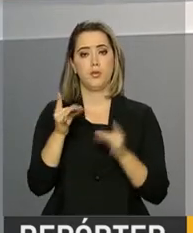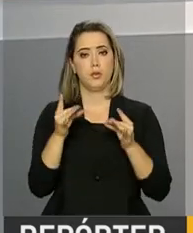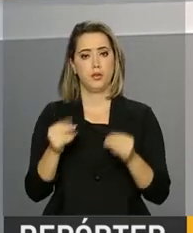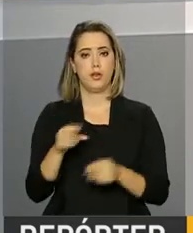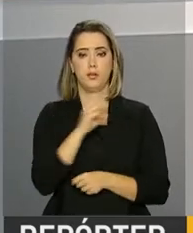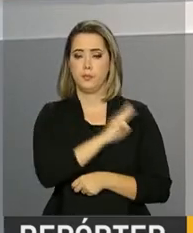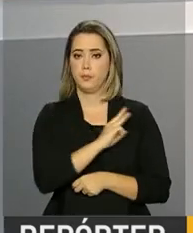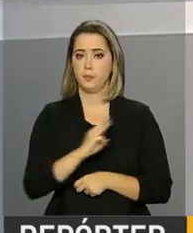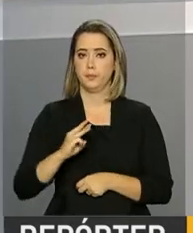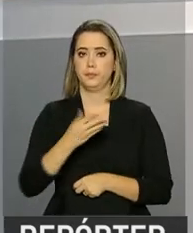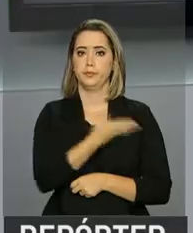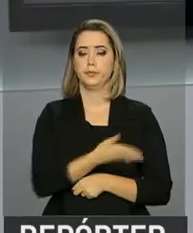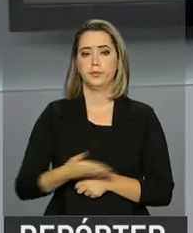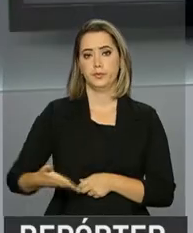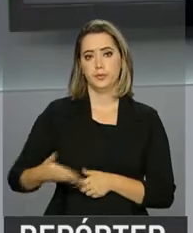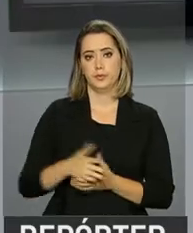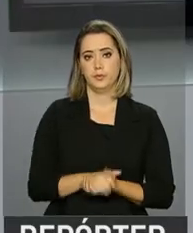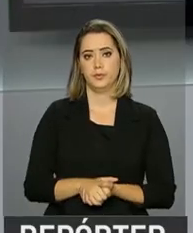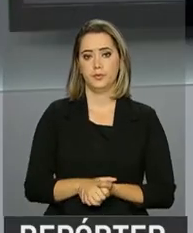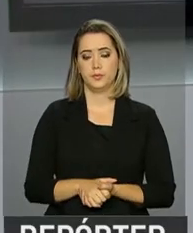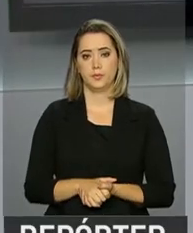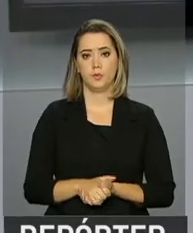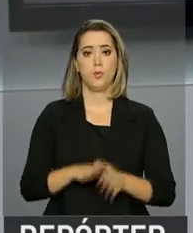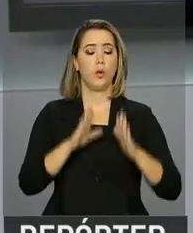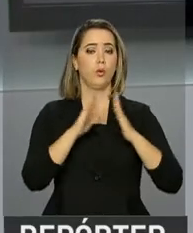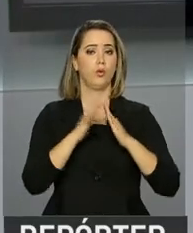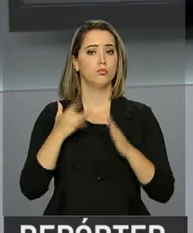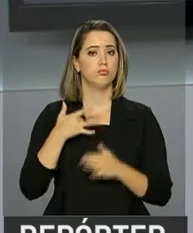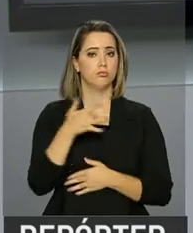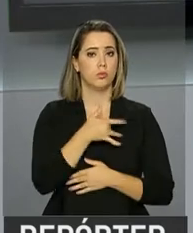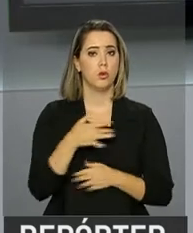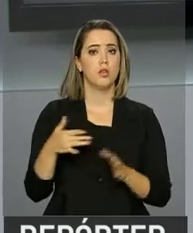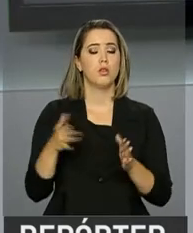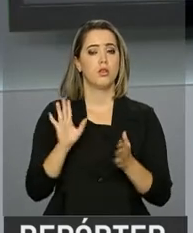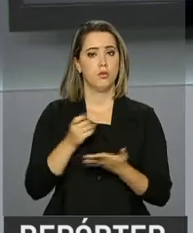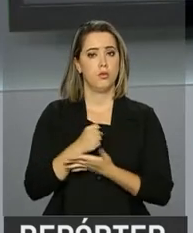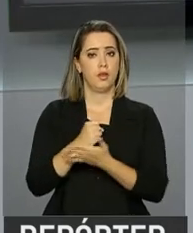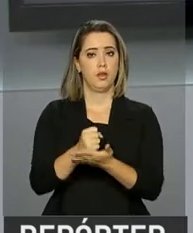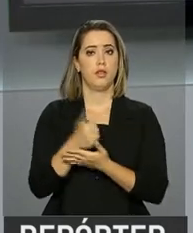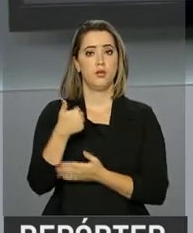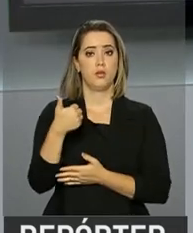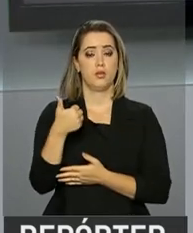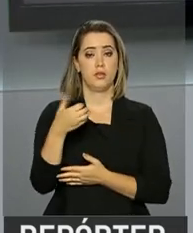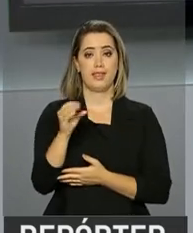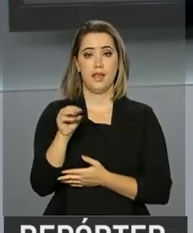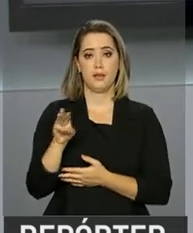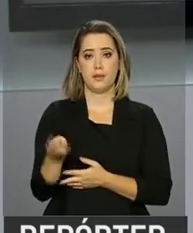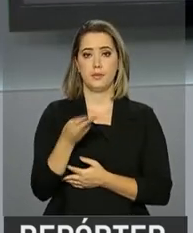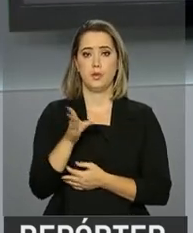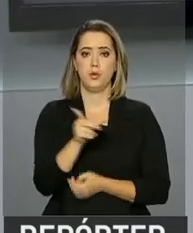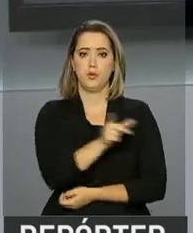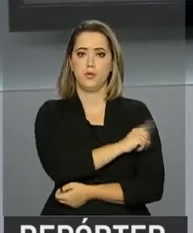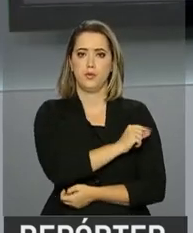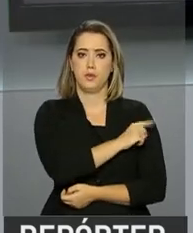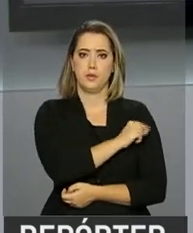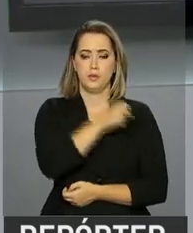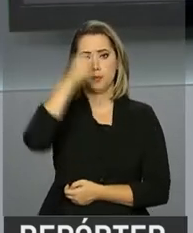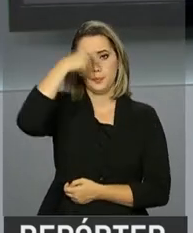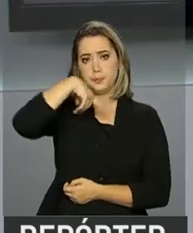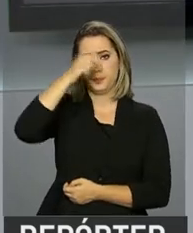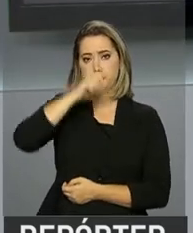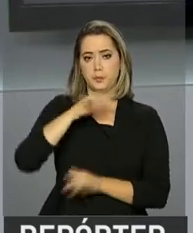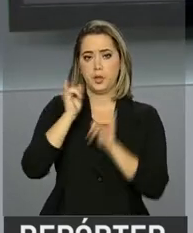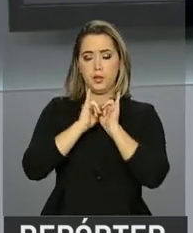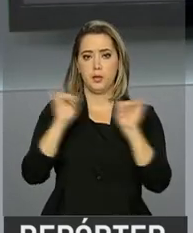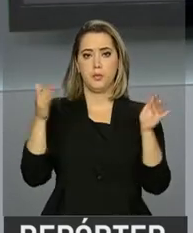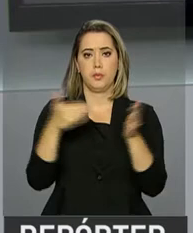receita.fazenda.gov.br os postos de saúde têm disponível 10 milhões de doses de vacina contra a gripe a